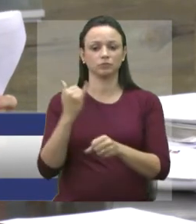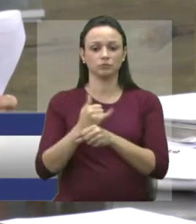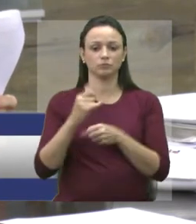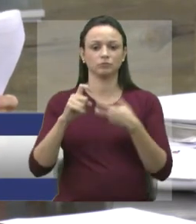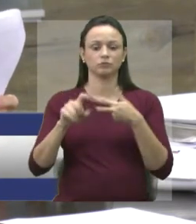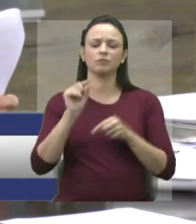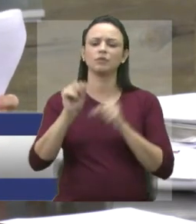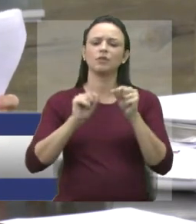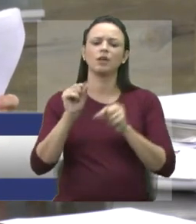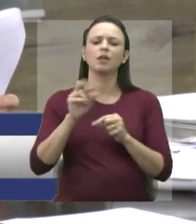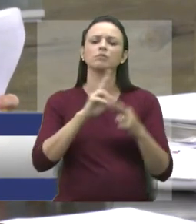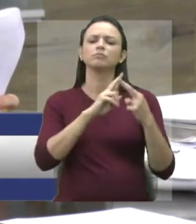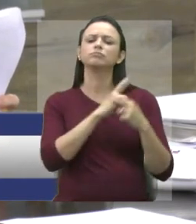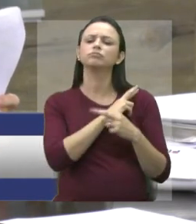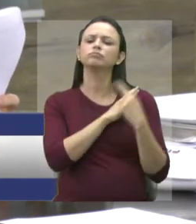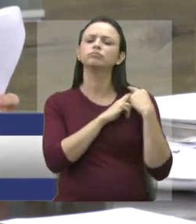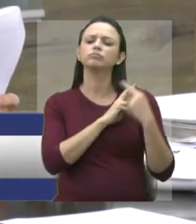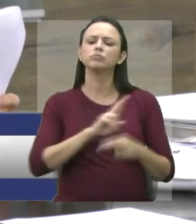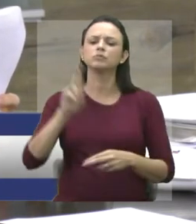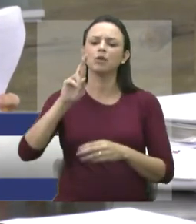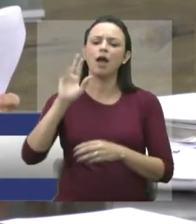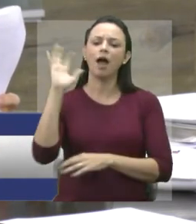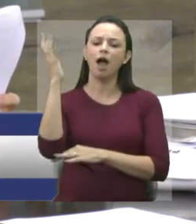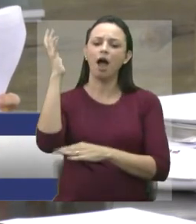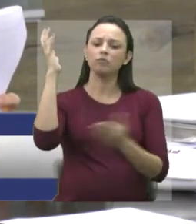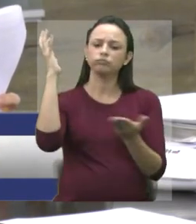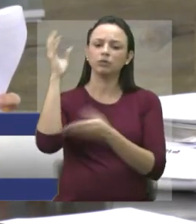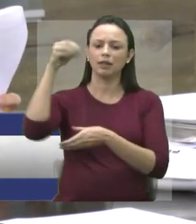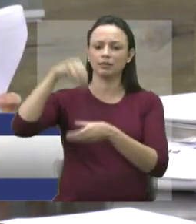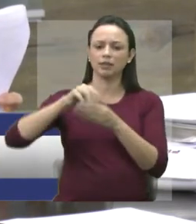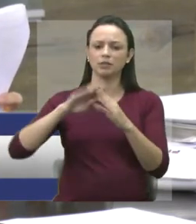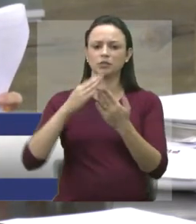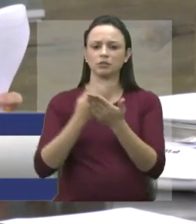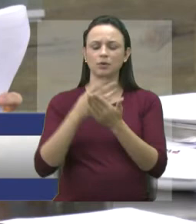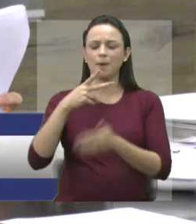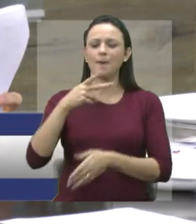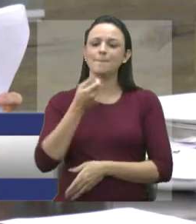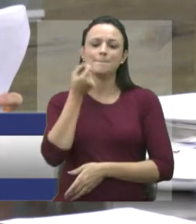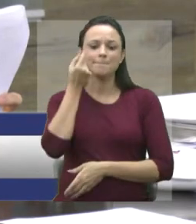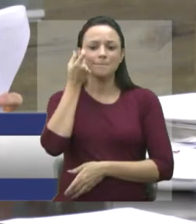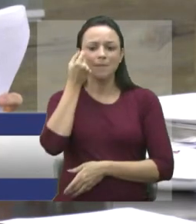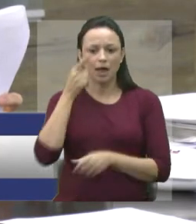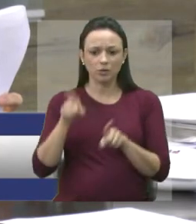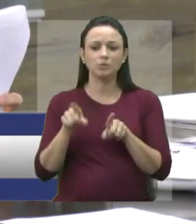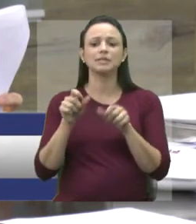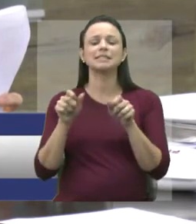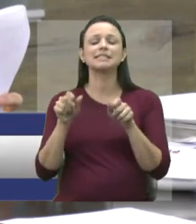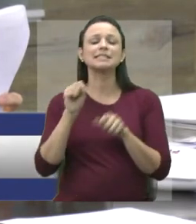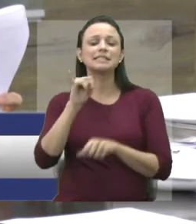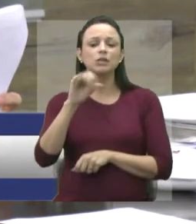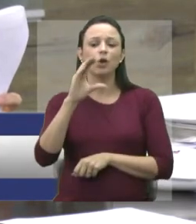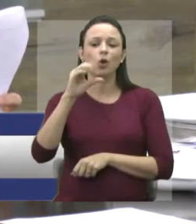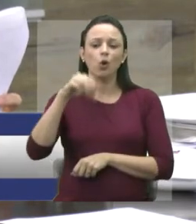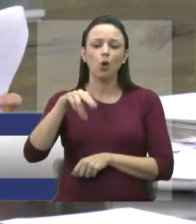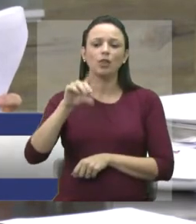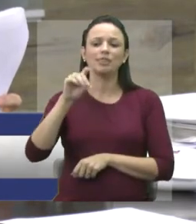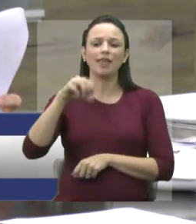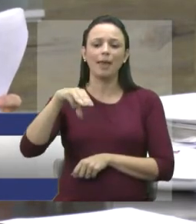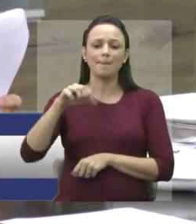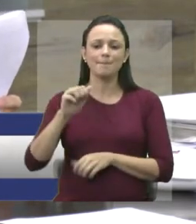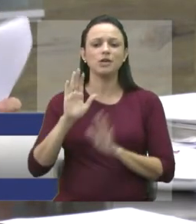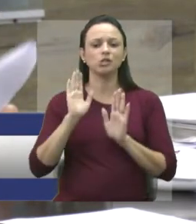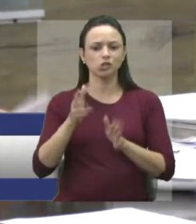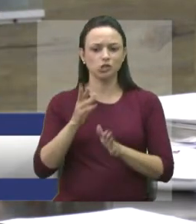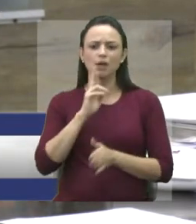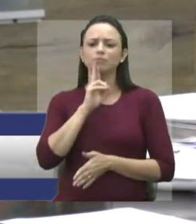é responsável pelo corte das árvores no interior da Escola Municipal Dr. Padua Salles? E se o Condema já se posicionou com